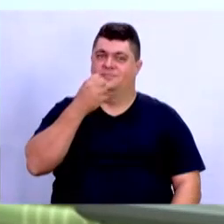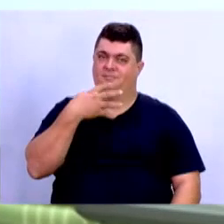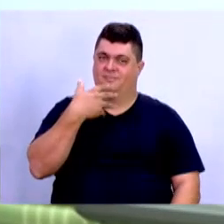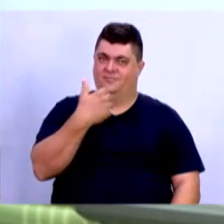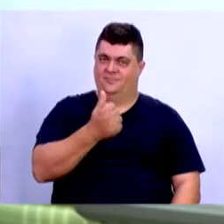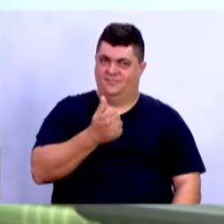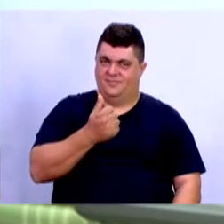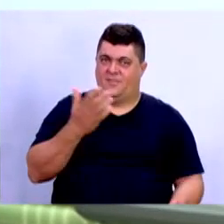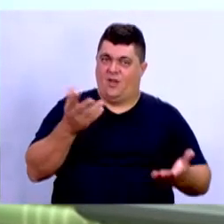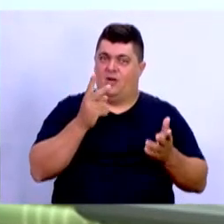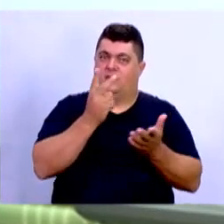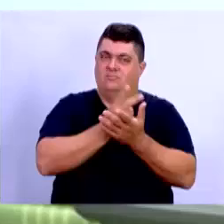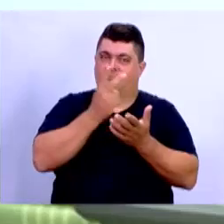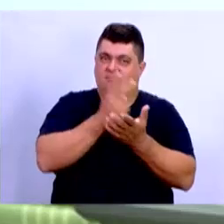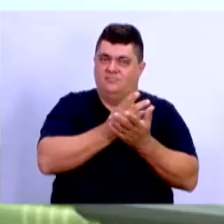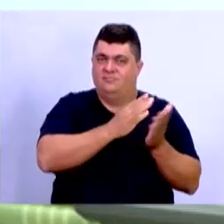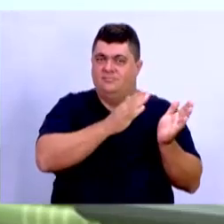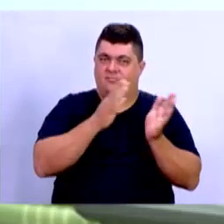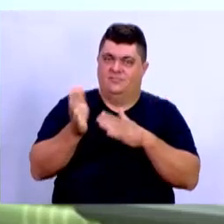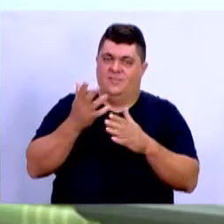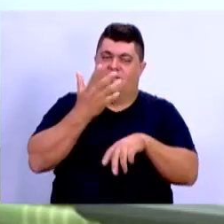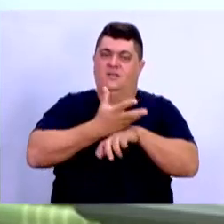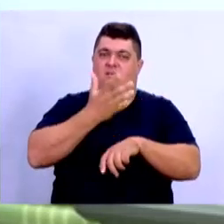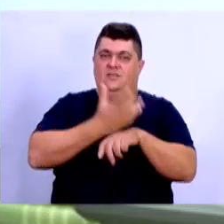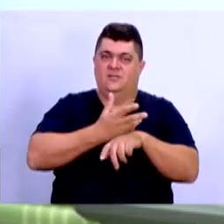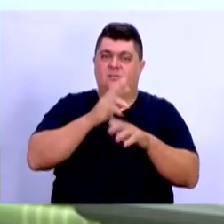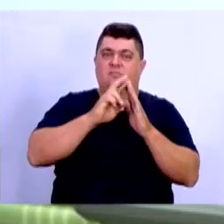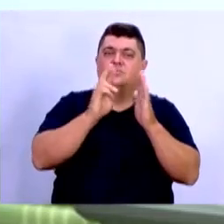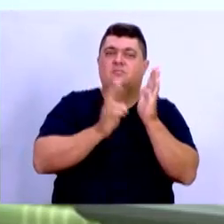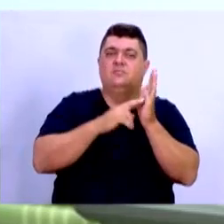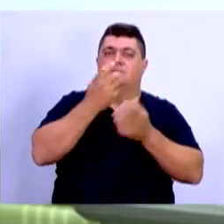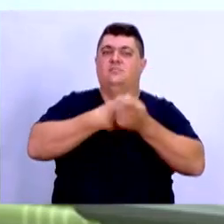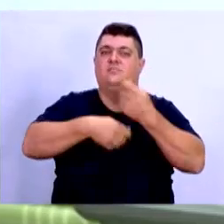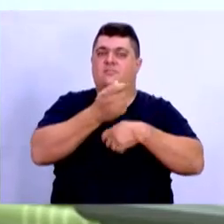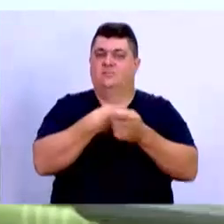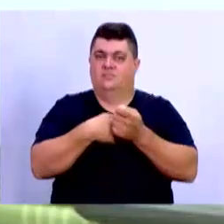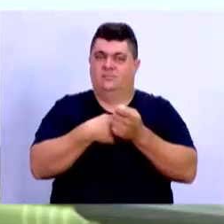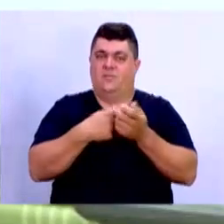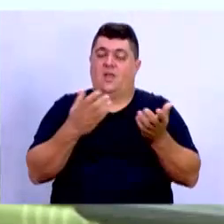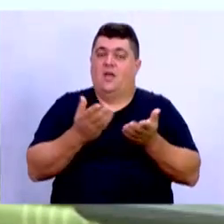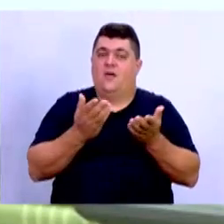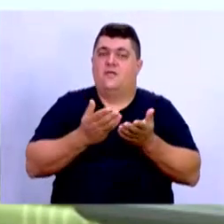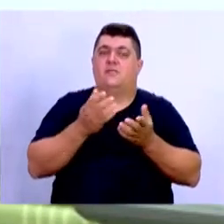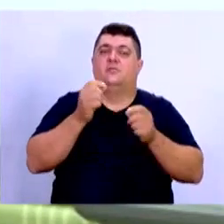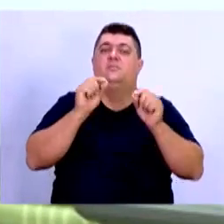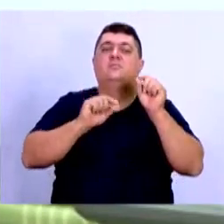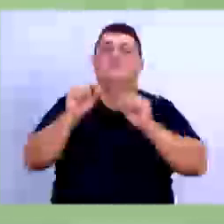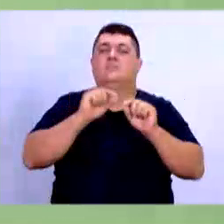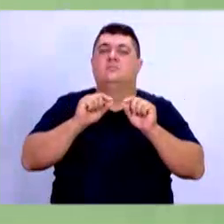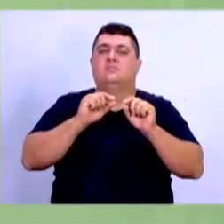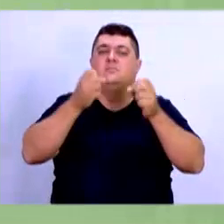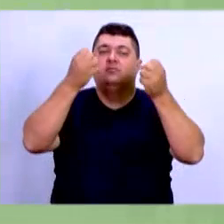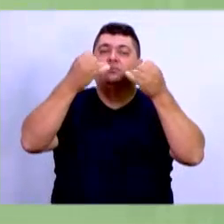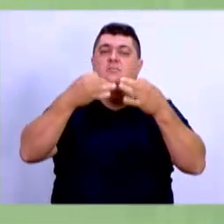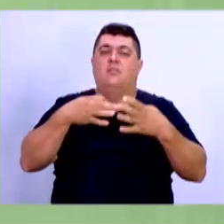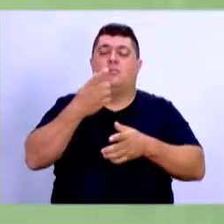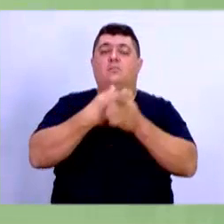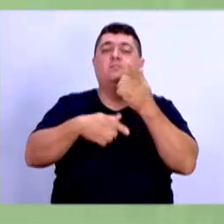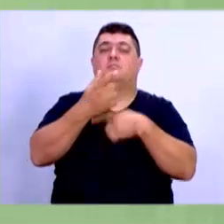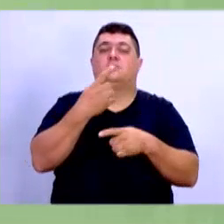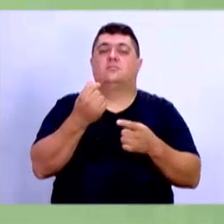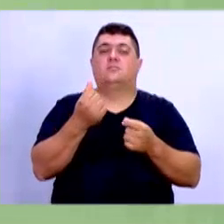Olá, vamos dar continuidade à nossa disciplina de rotinas administrativas e agora iremos falar sobre